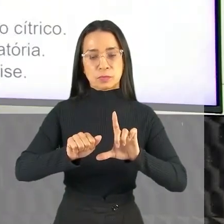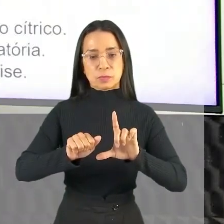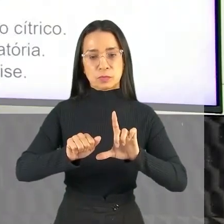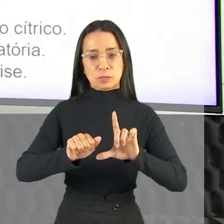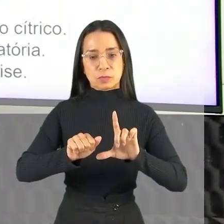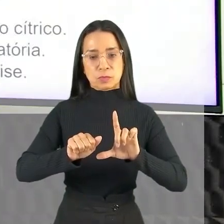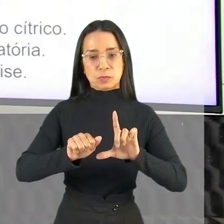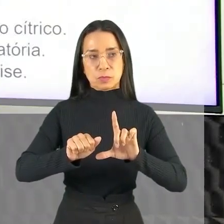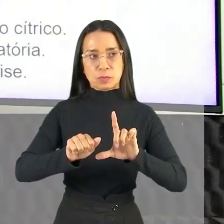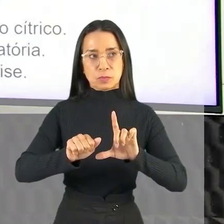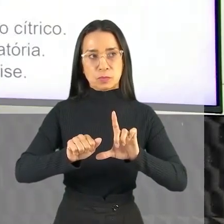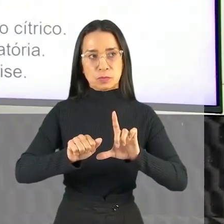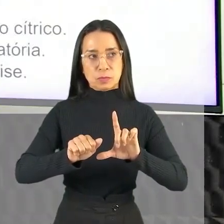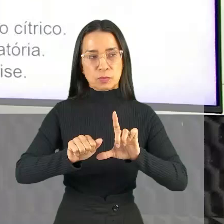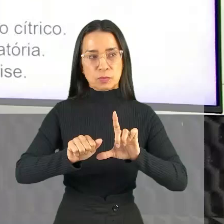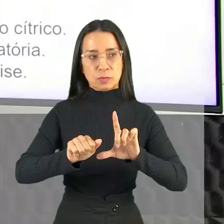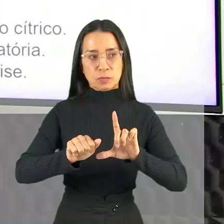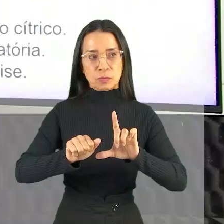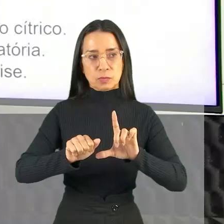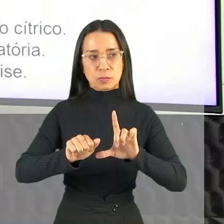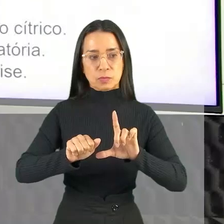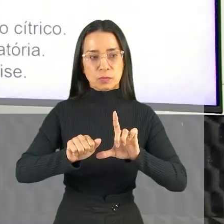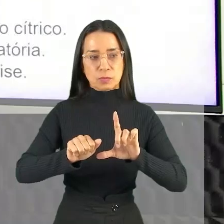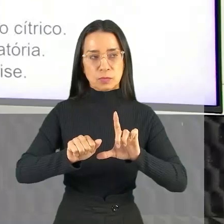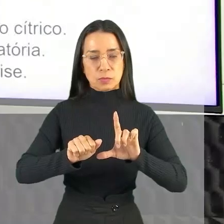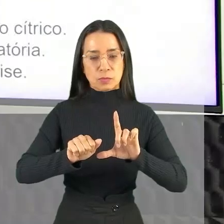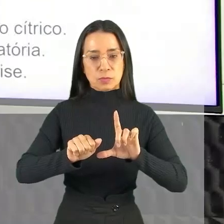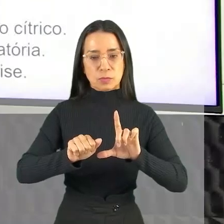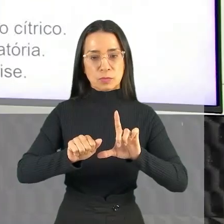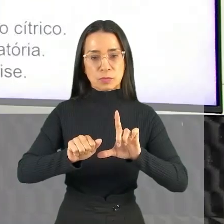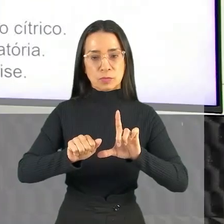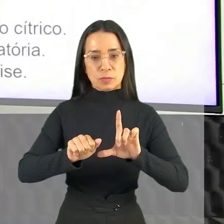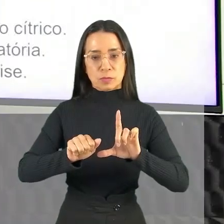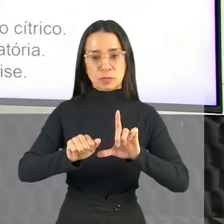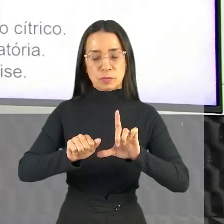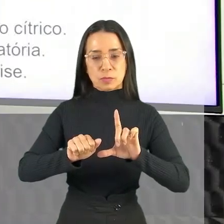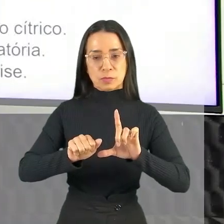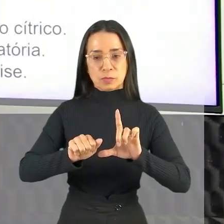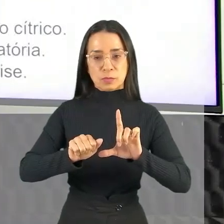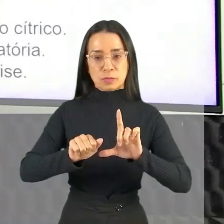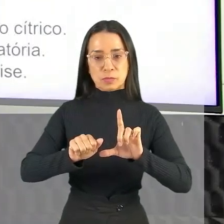sequência, essas etapas em sequência, tá? A letra A, glicólise,